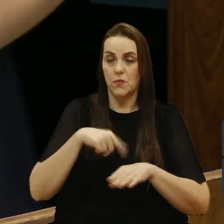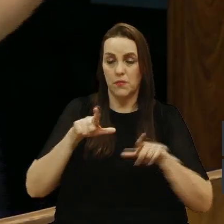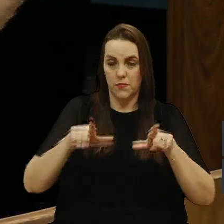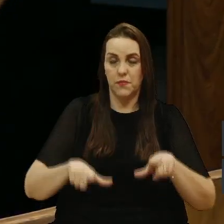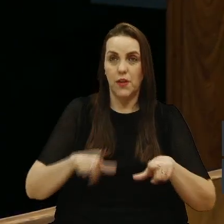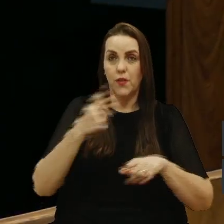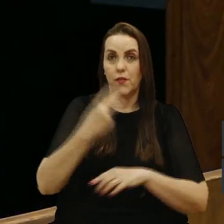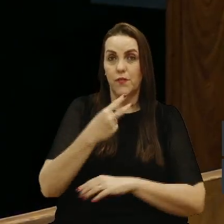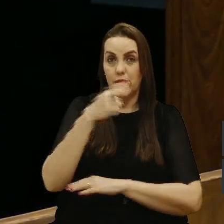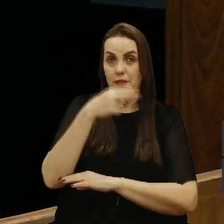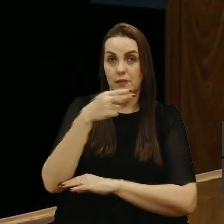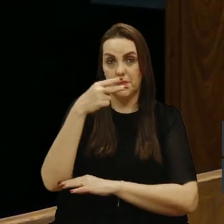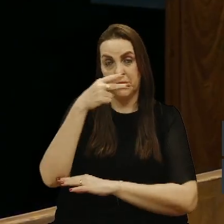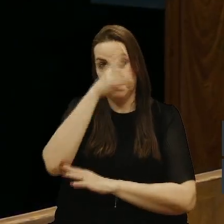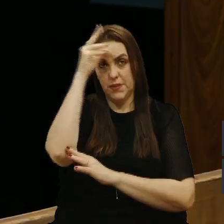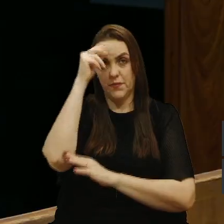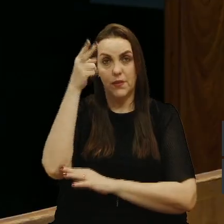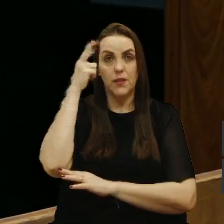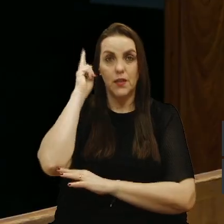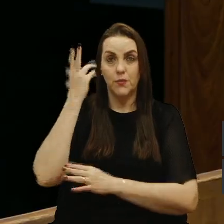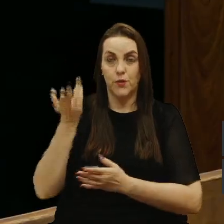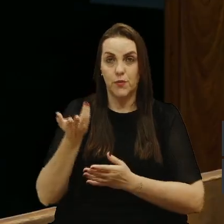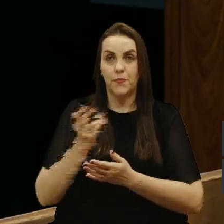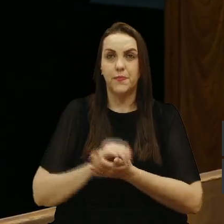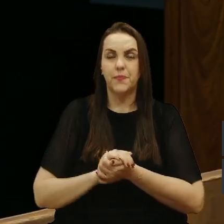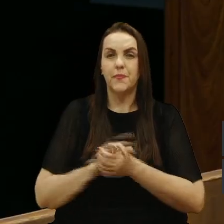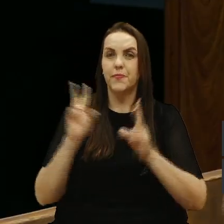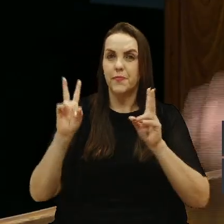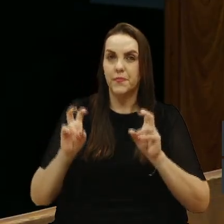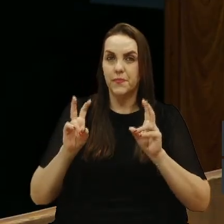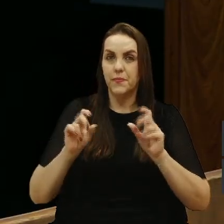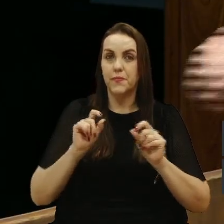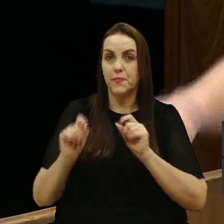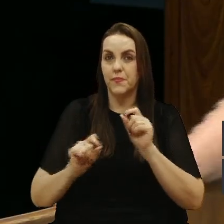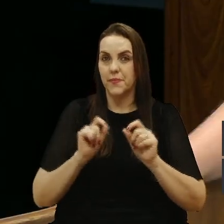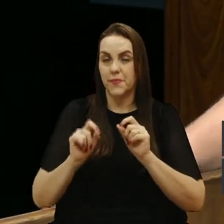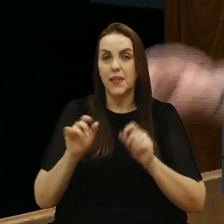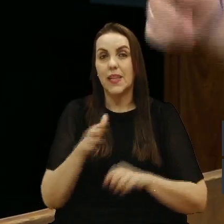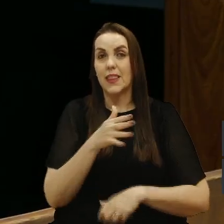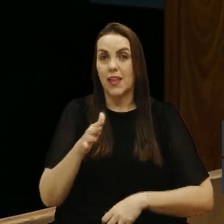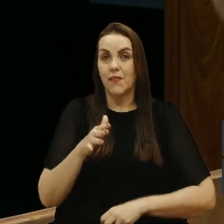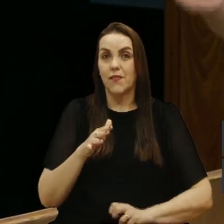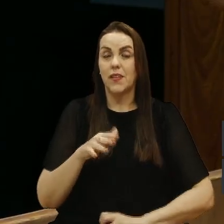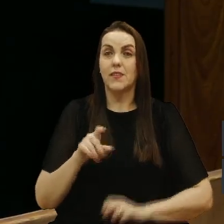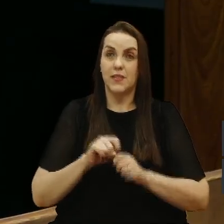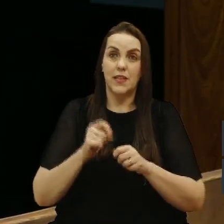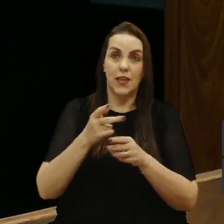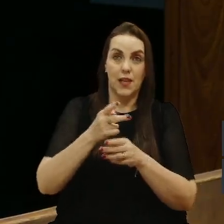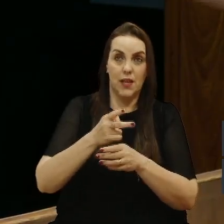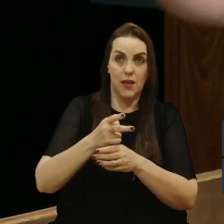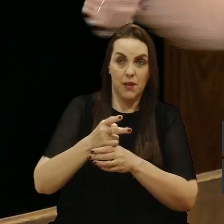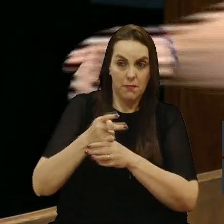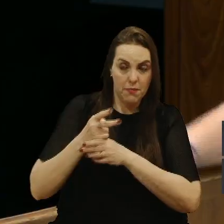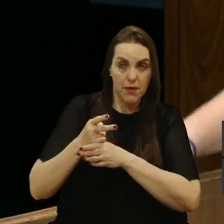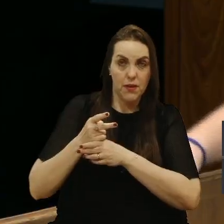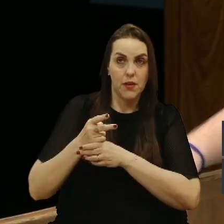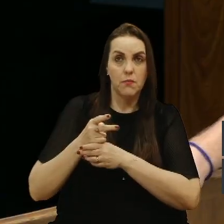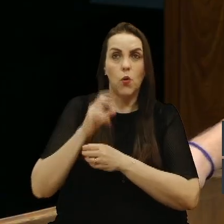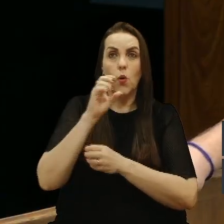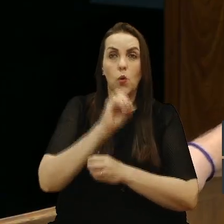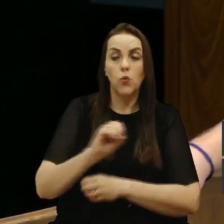vice-prefeito Edson Nespolo, que comentou que talvez tenha que fazer esse empréstimo que eu havia comentado em outubro do ano